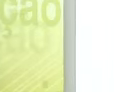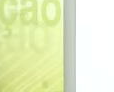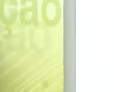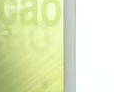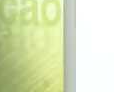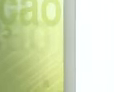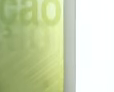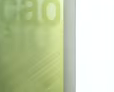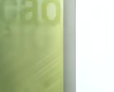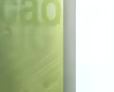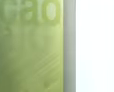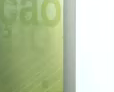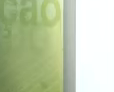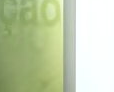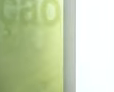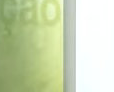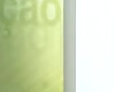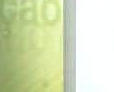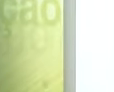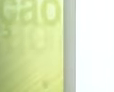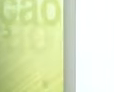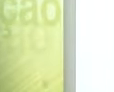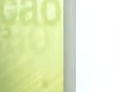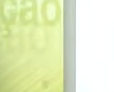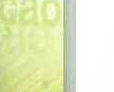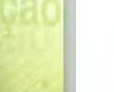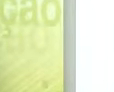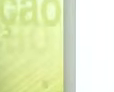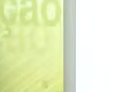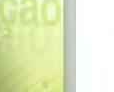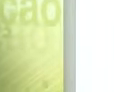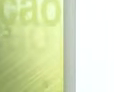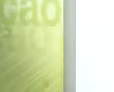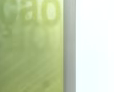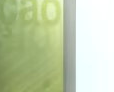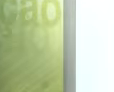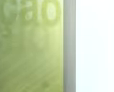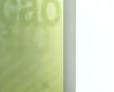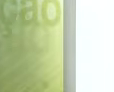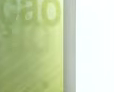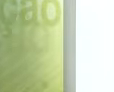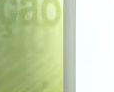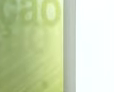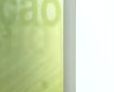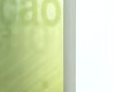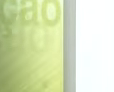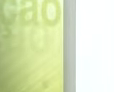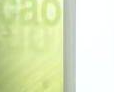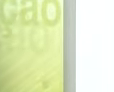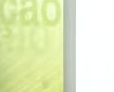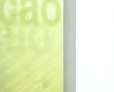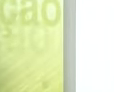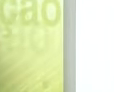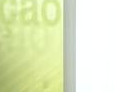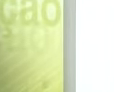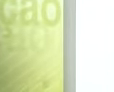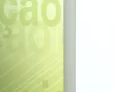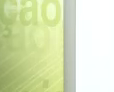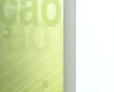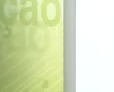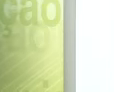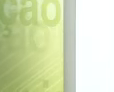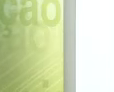renderização. Vocês podem trabalhar na resposta a essa questão citando o text, citando